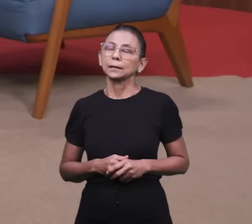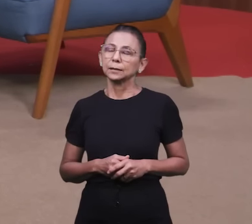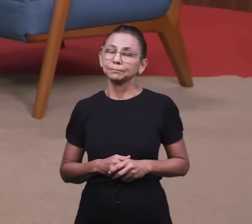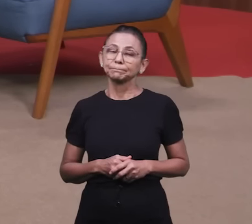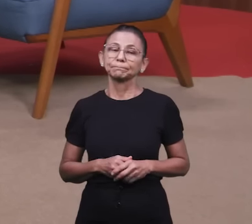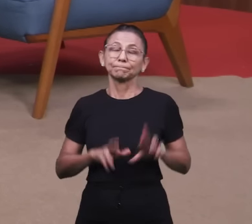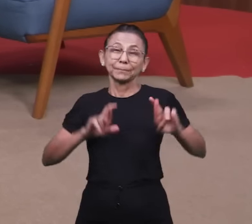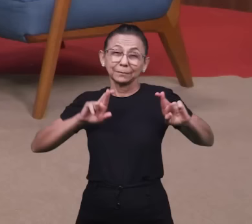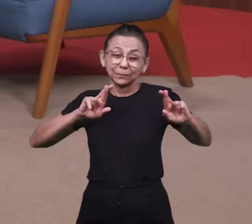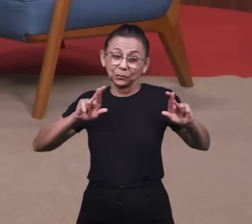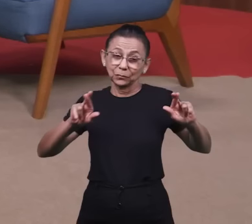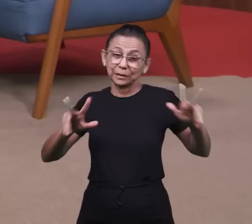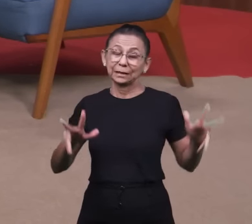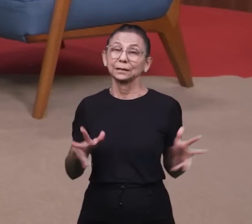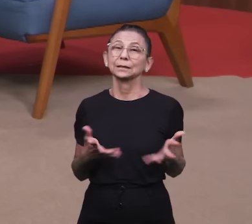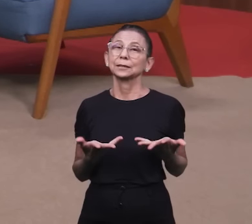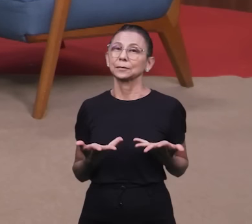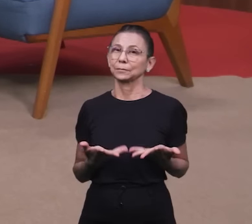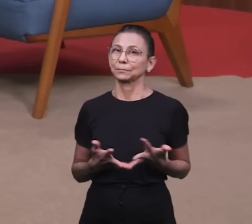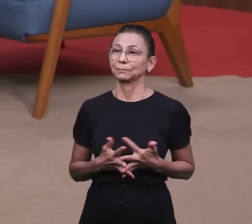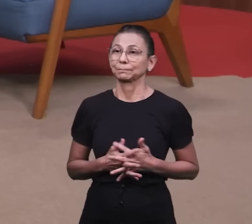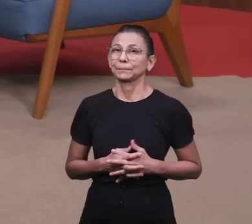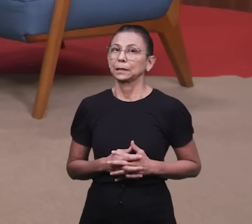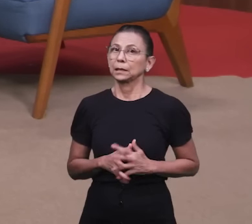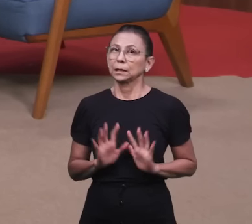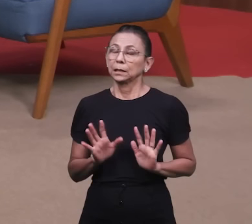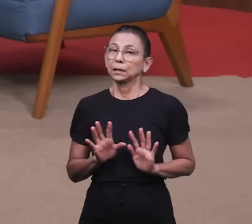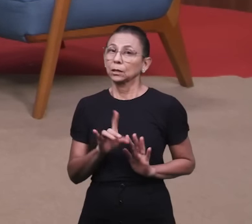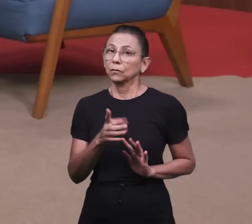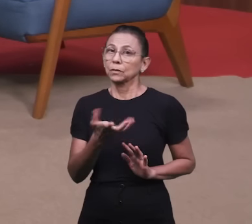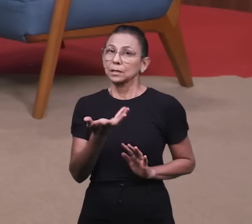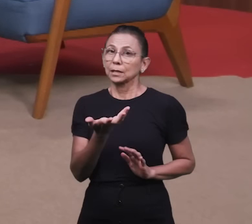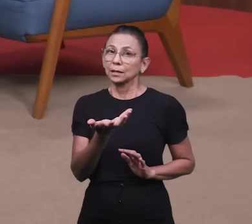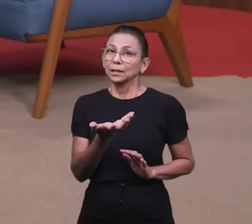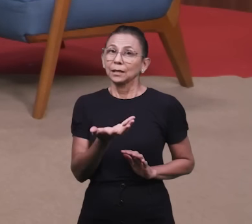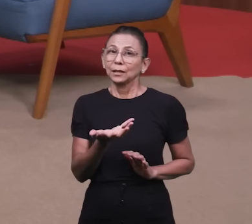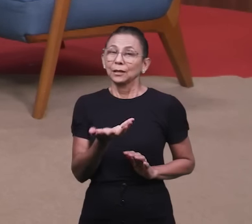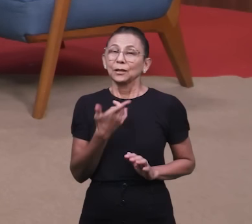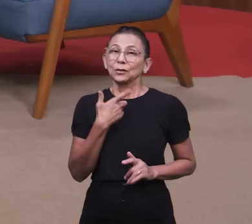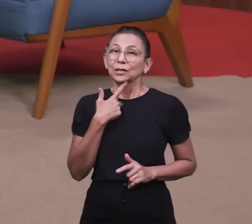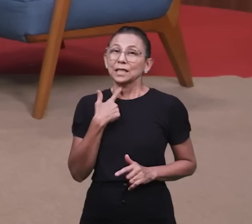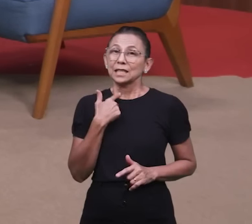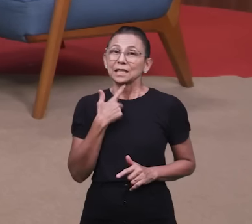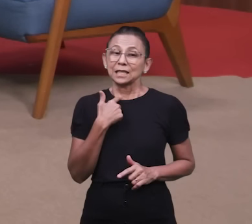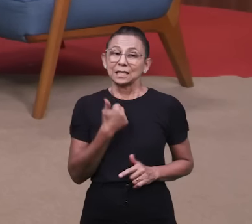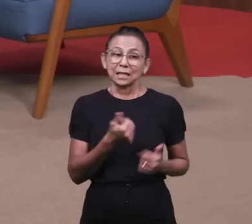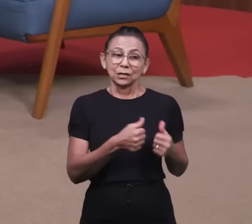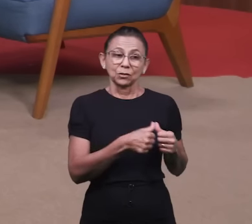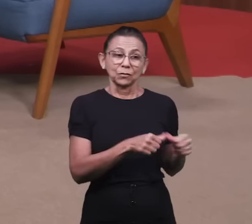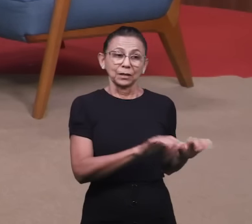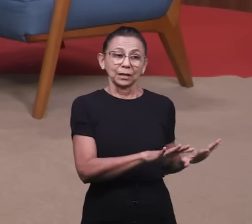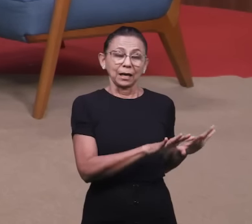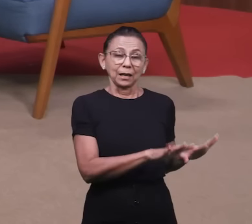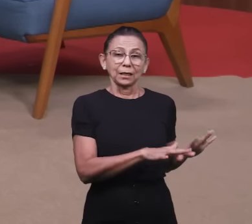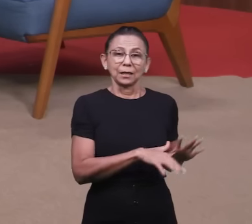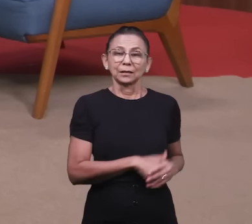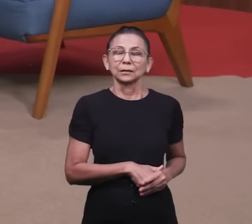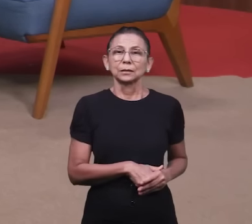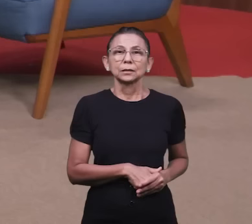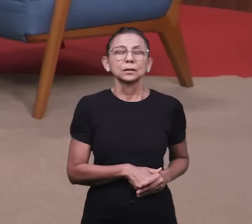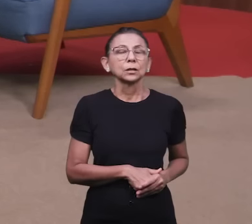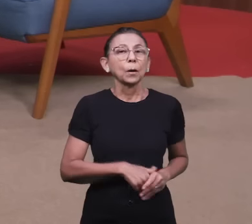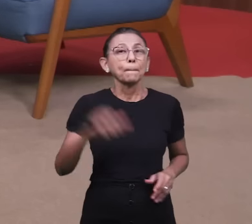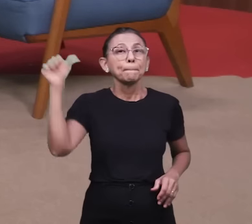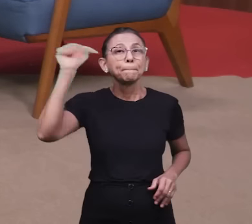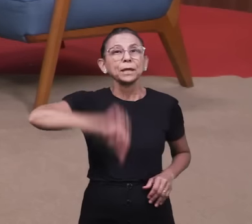diferencial muito grande é um Marco muito grande né Então ninguém deve desejar ficar não porque eu quero porque